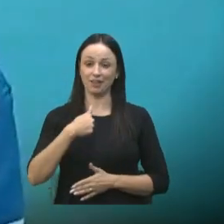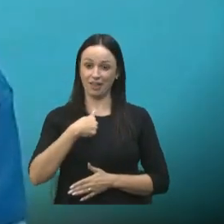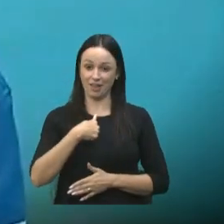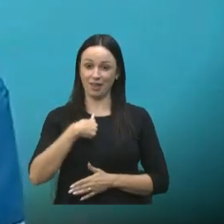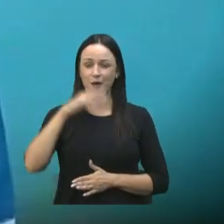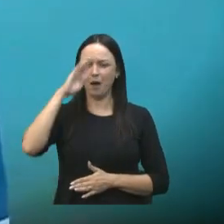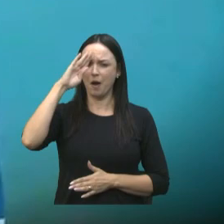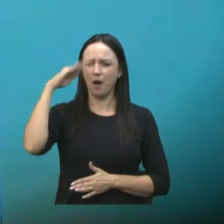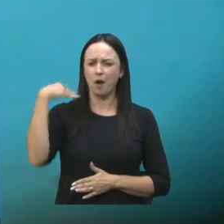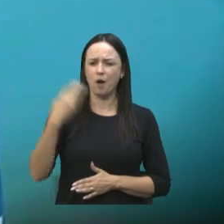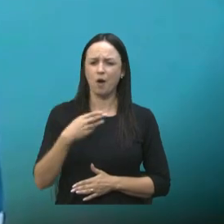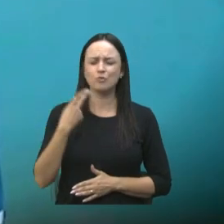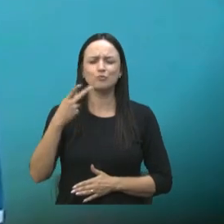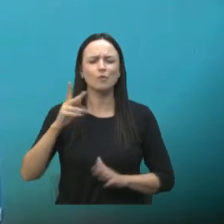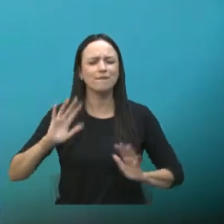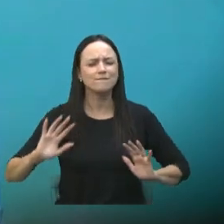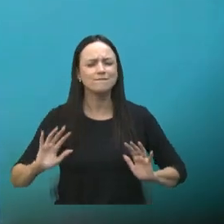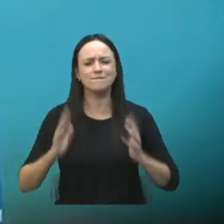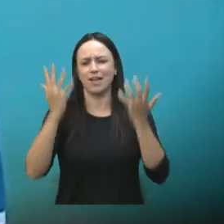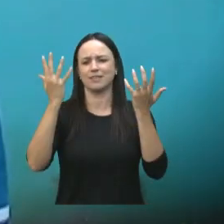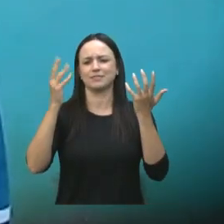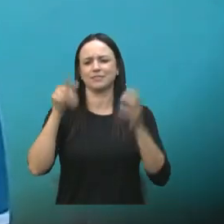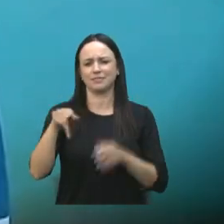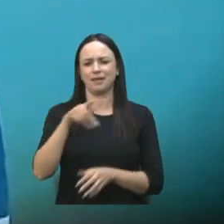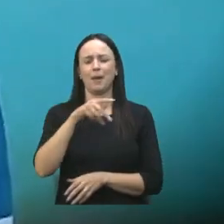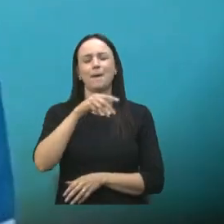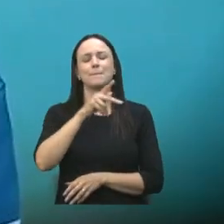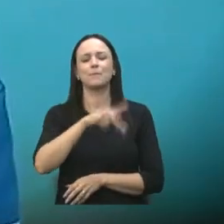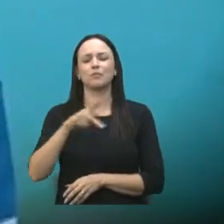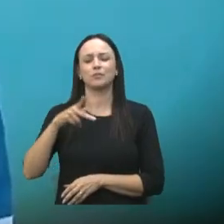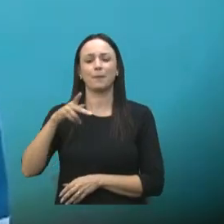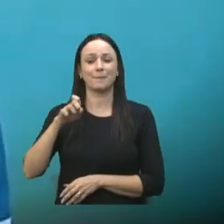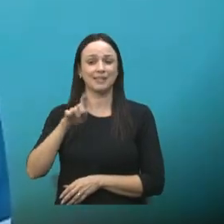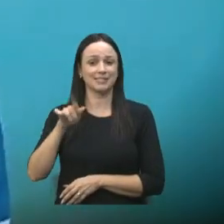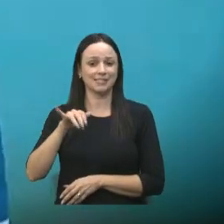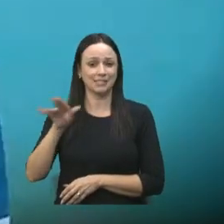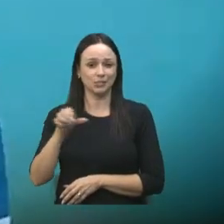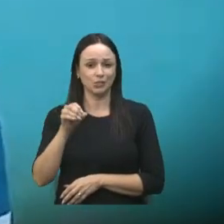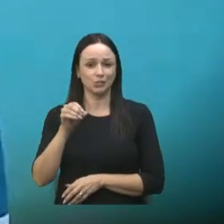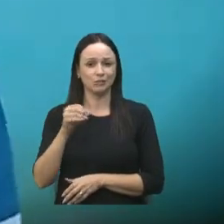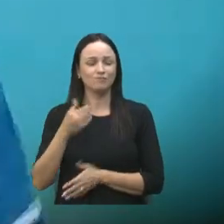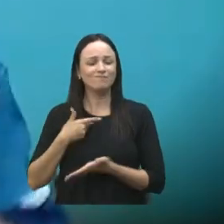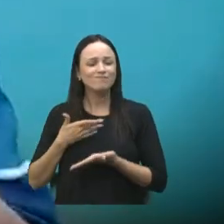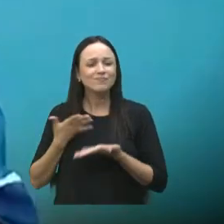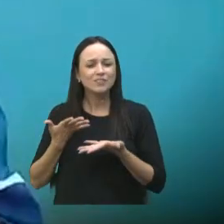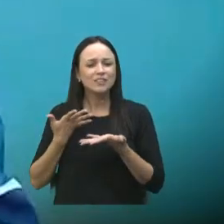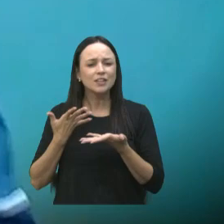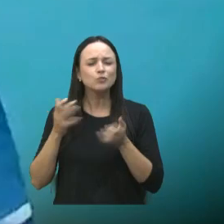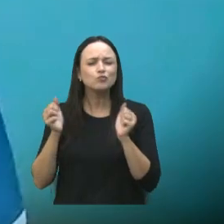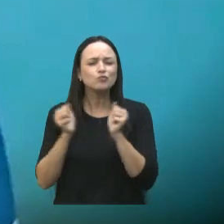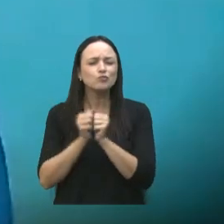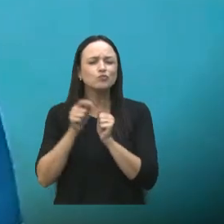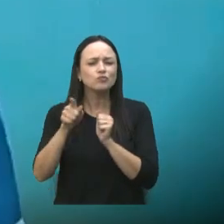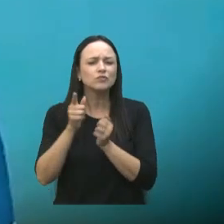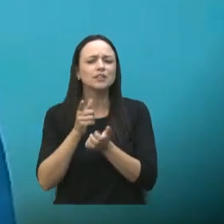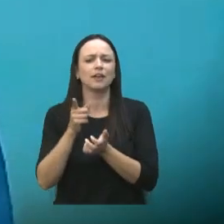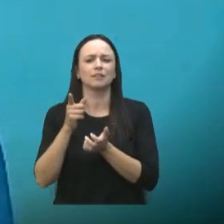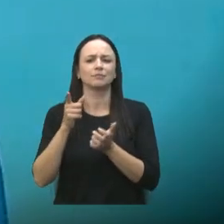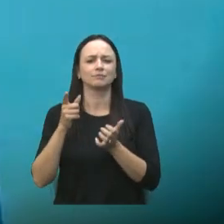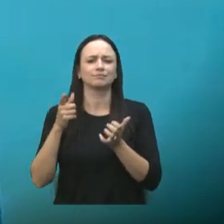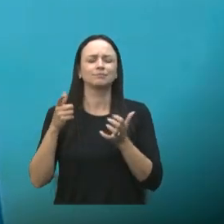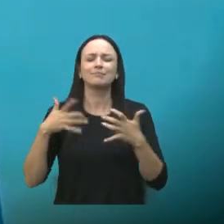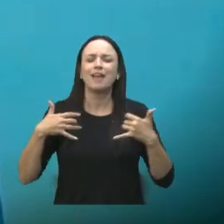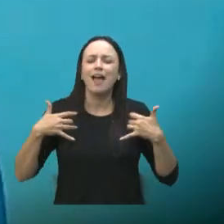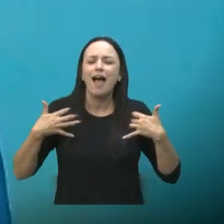sua festa, mestre Pezinho, para dividir com você a alegria de